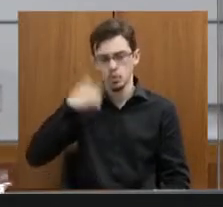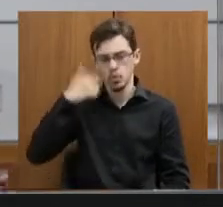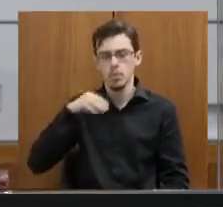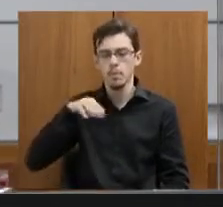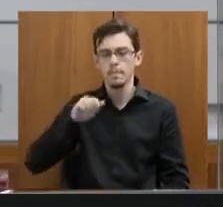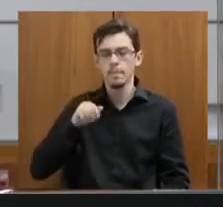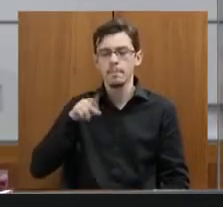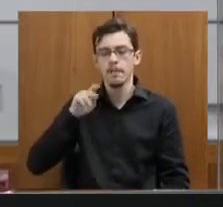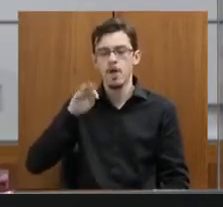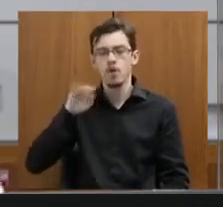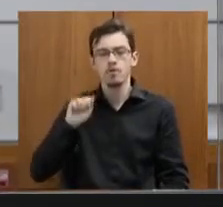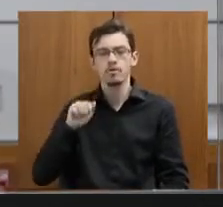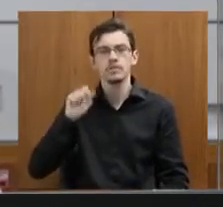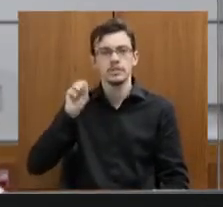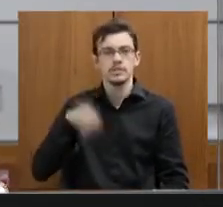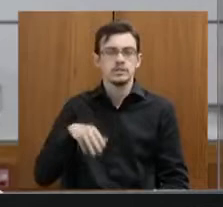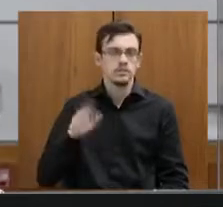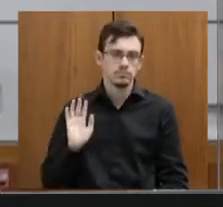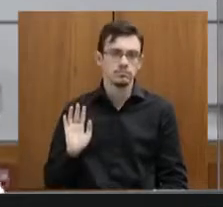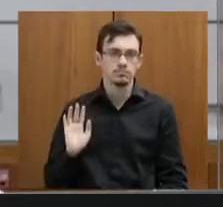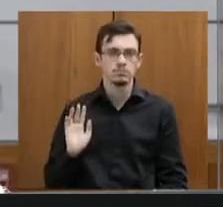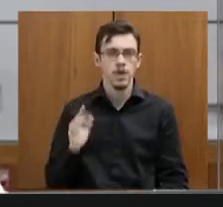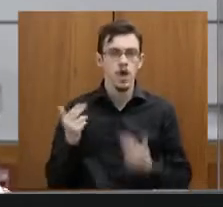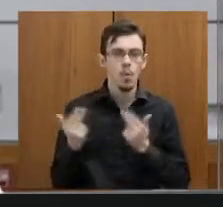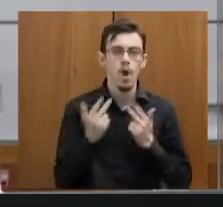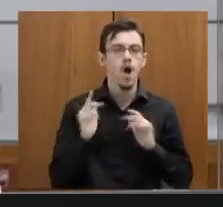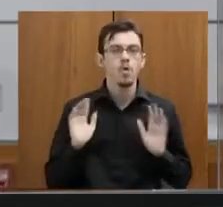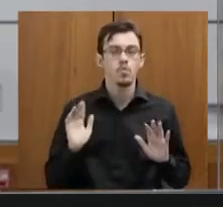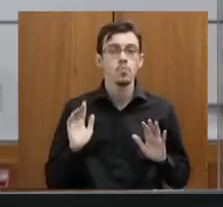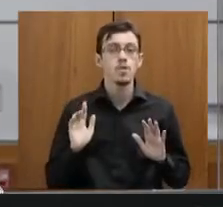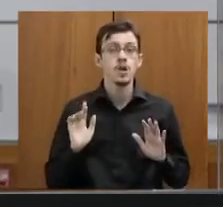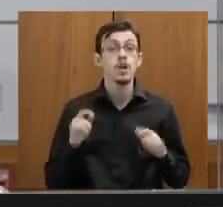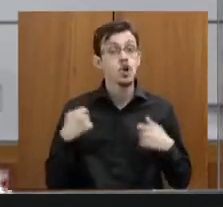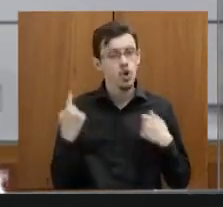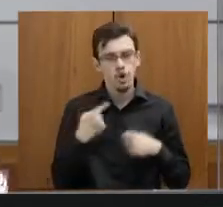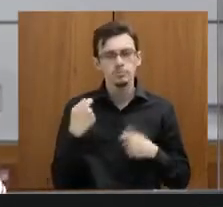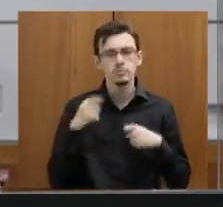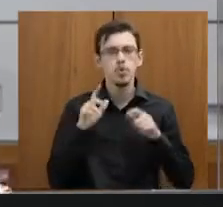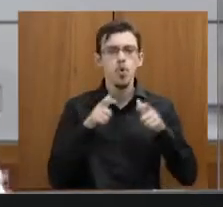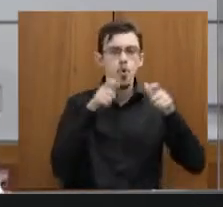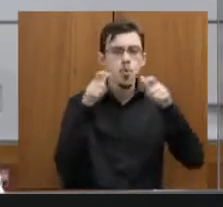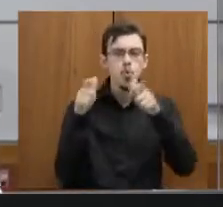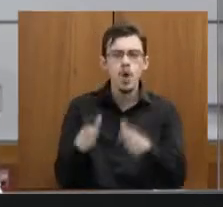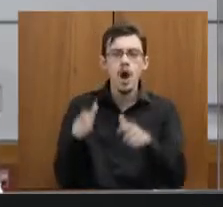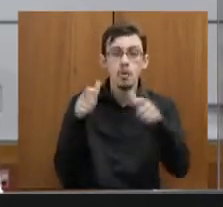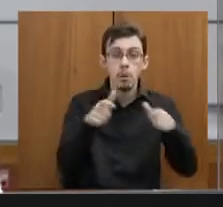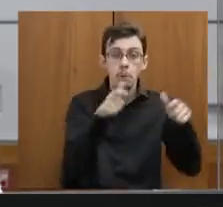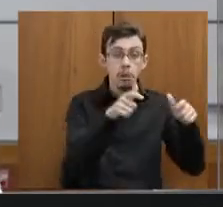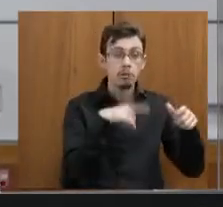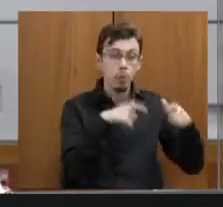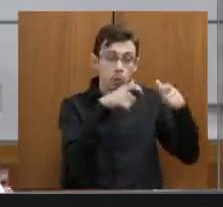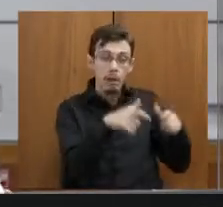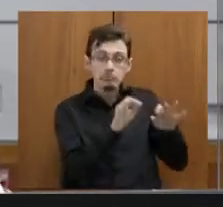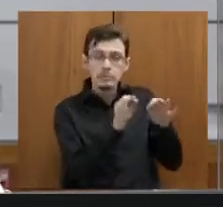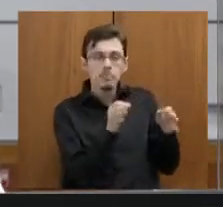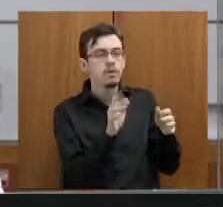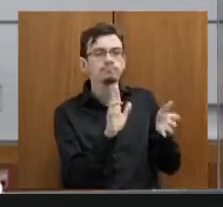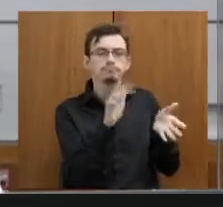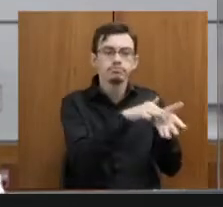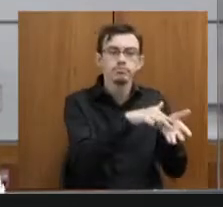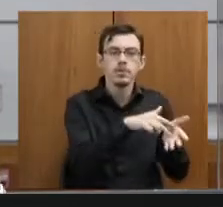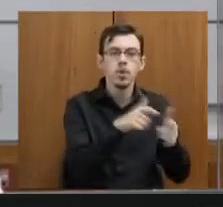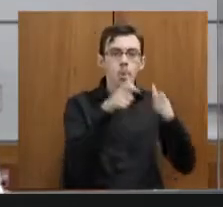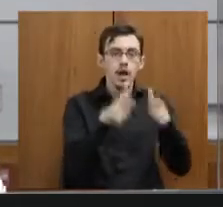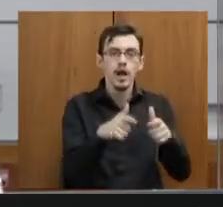então eu sou a mascote que estão dentro então nós e também ocupar todos os espaços todos os